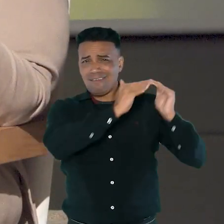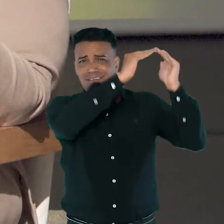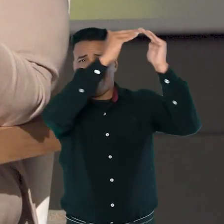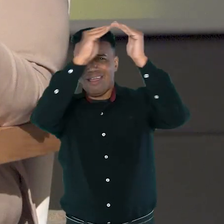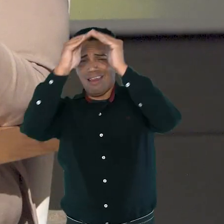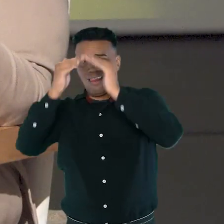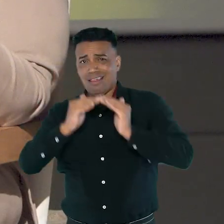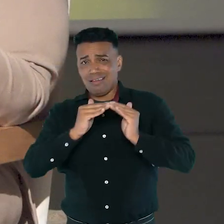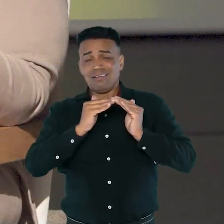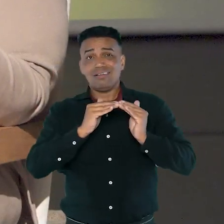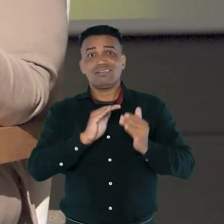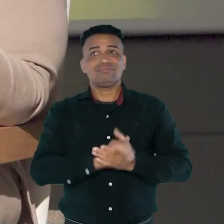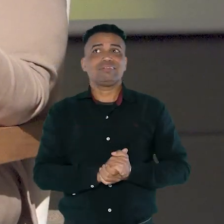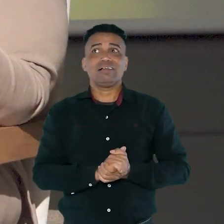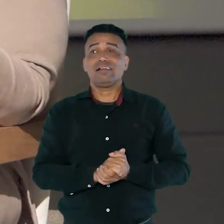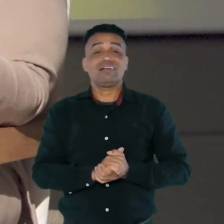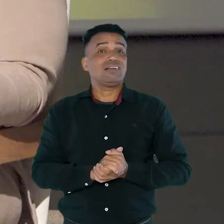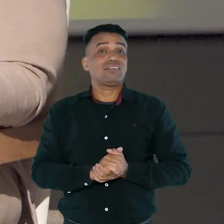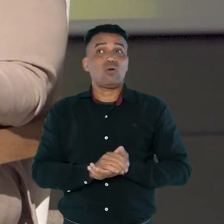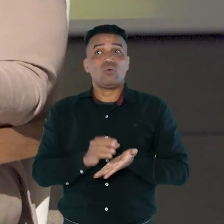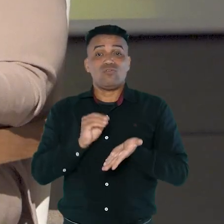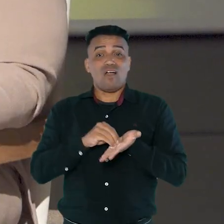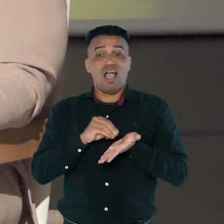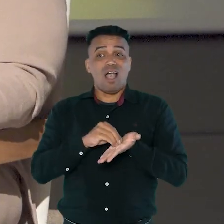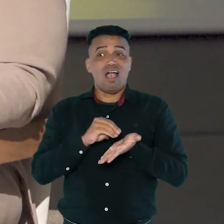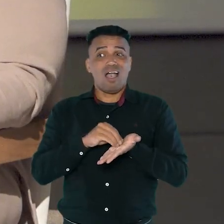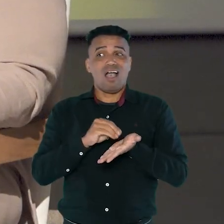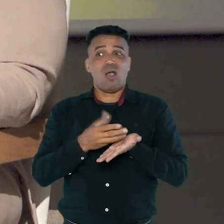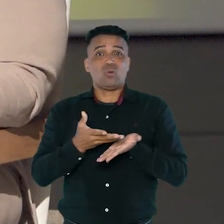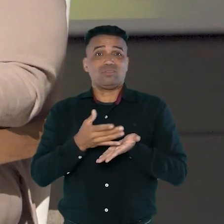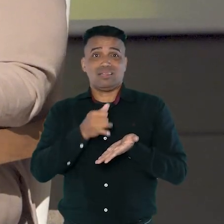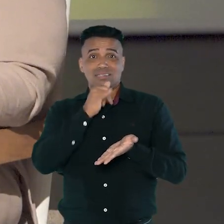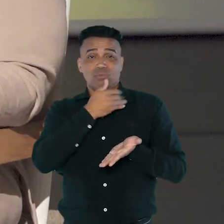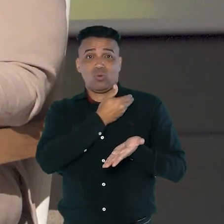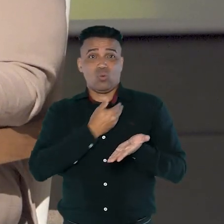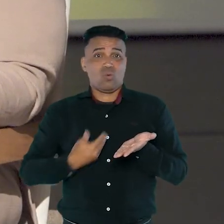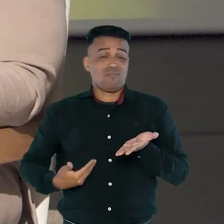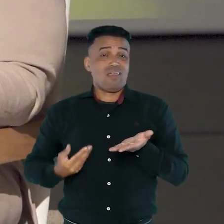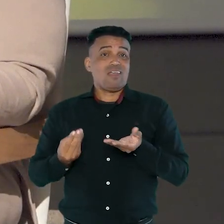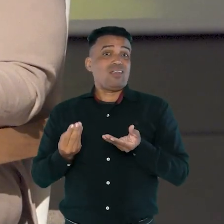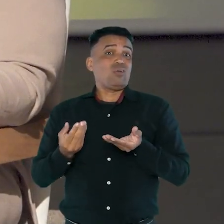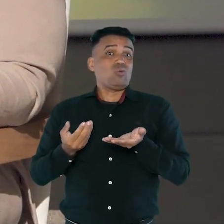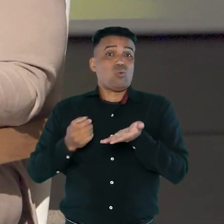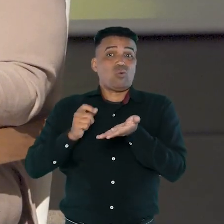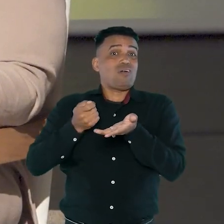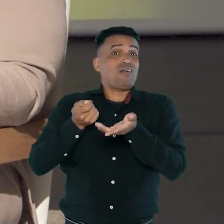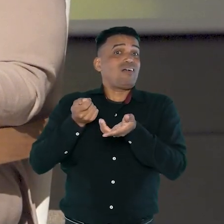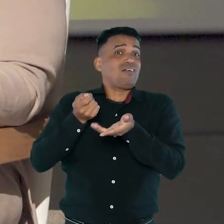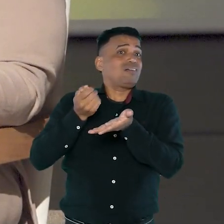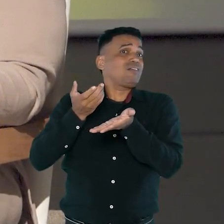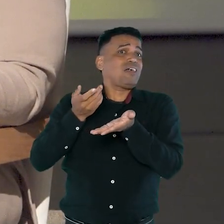é essa, mesmo com a ausência de recursos,